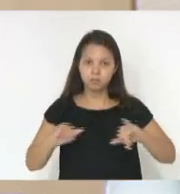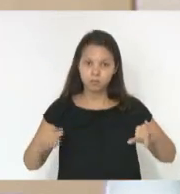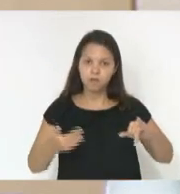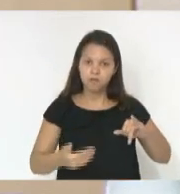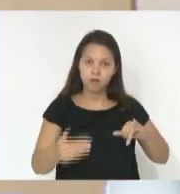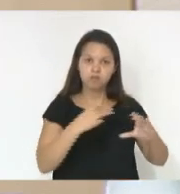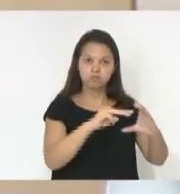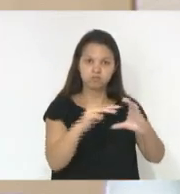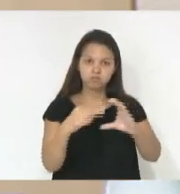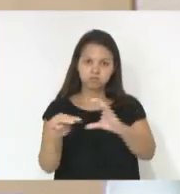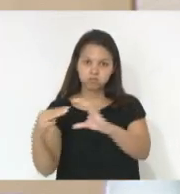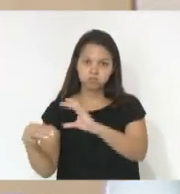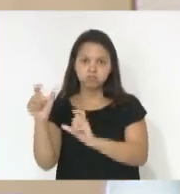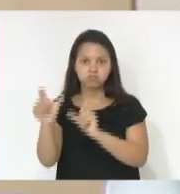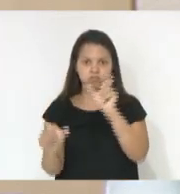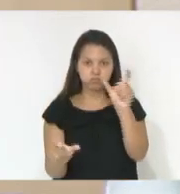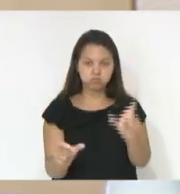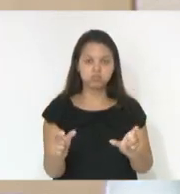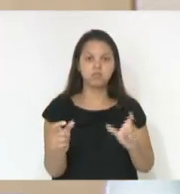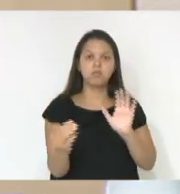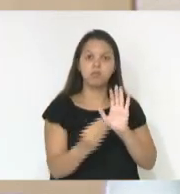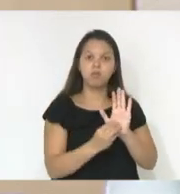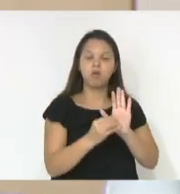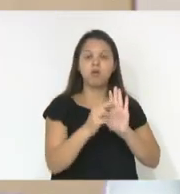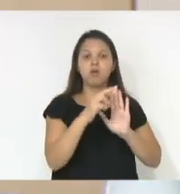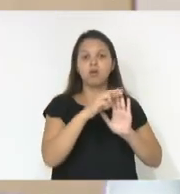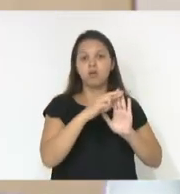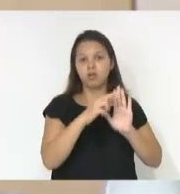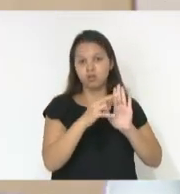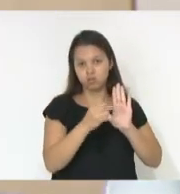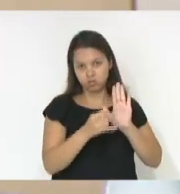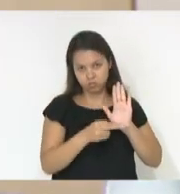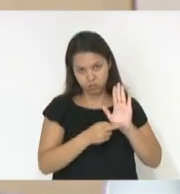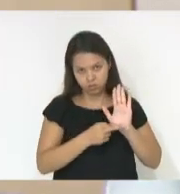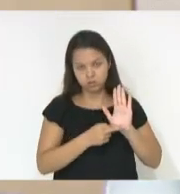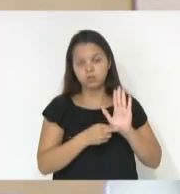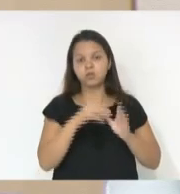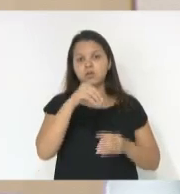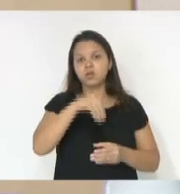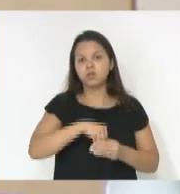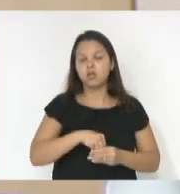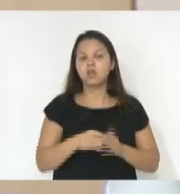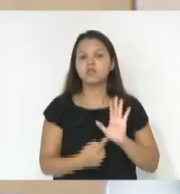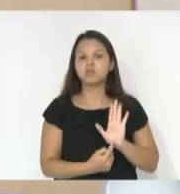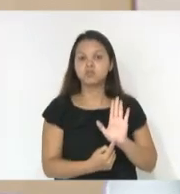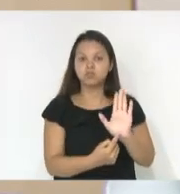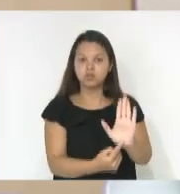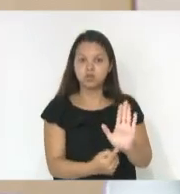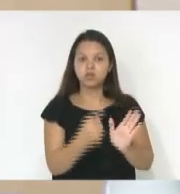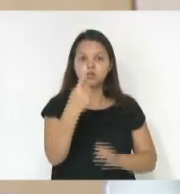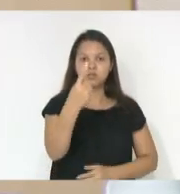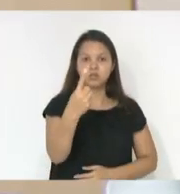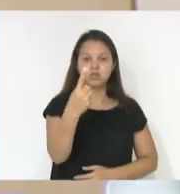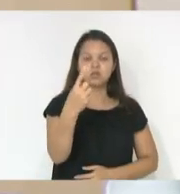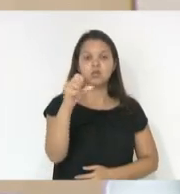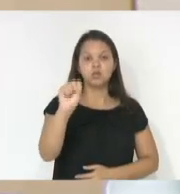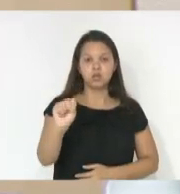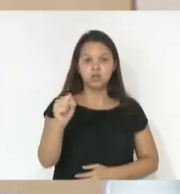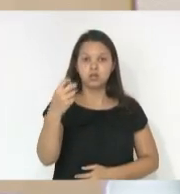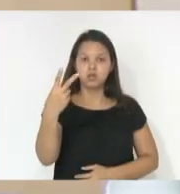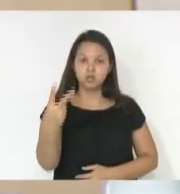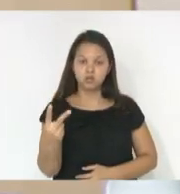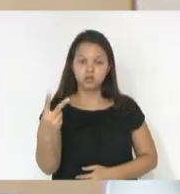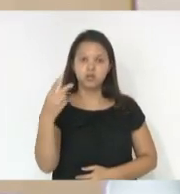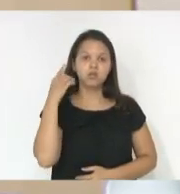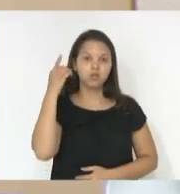aos destinatários, conforme determina o regimento interno, as seguintes indicações. Indicação 182, autor,